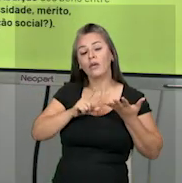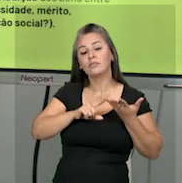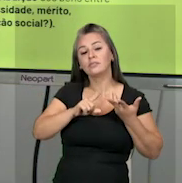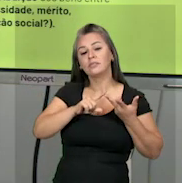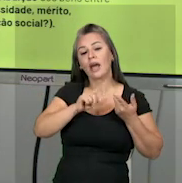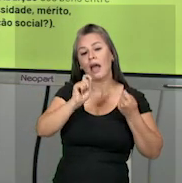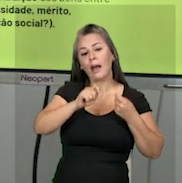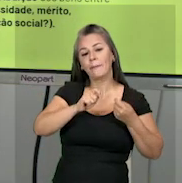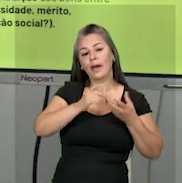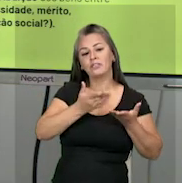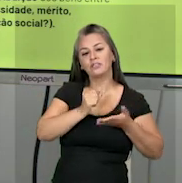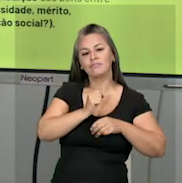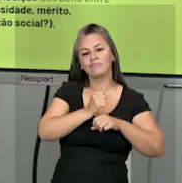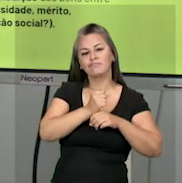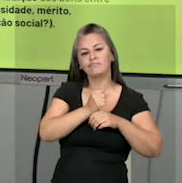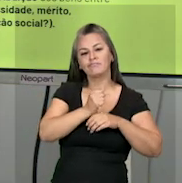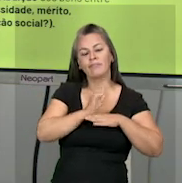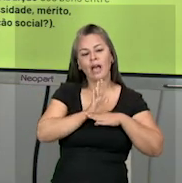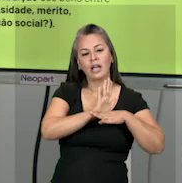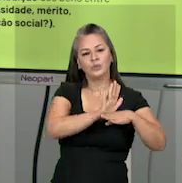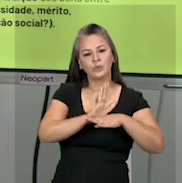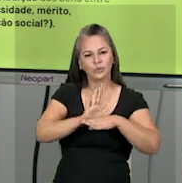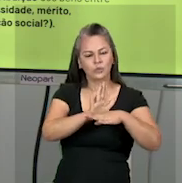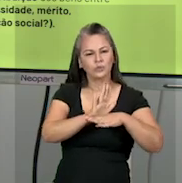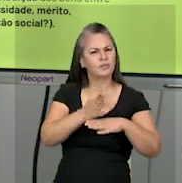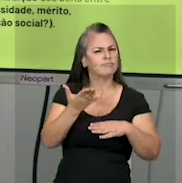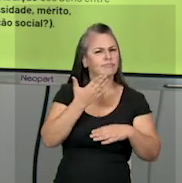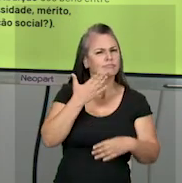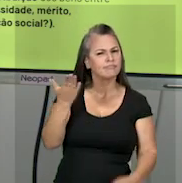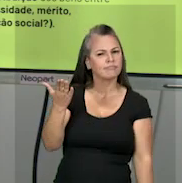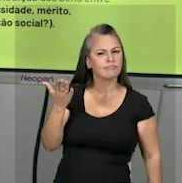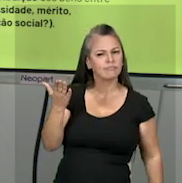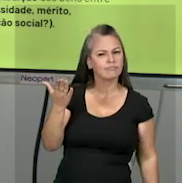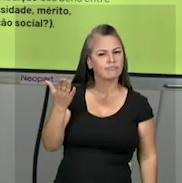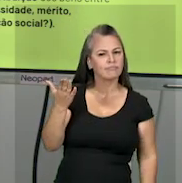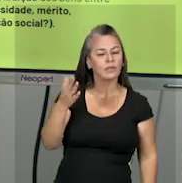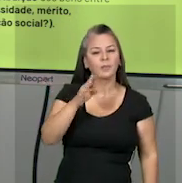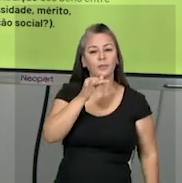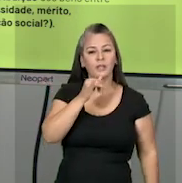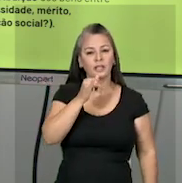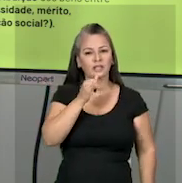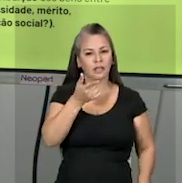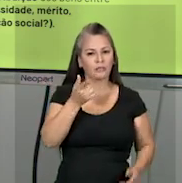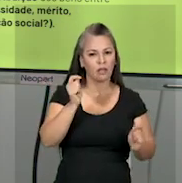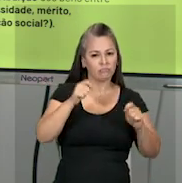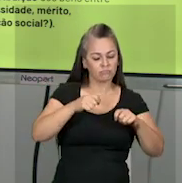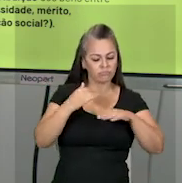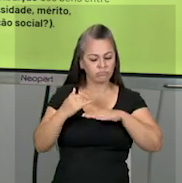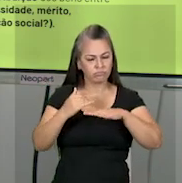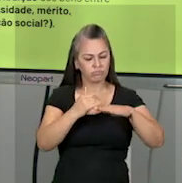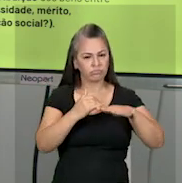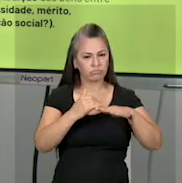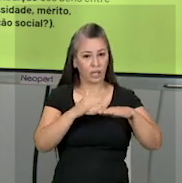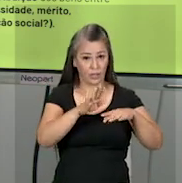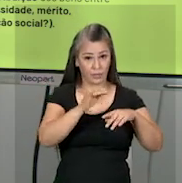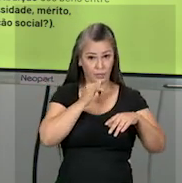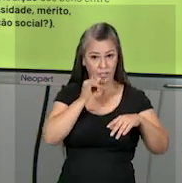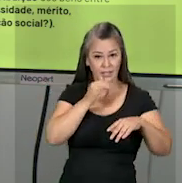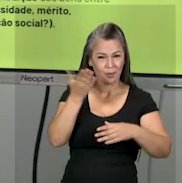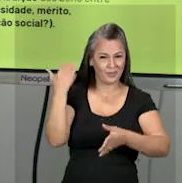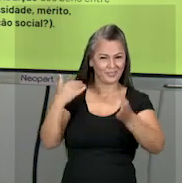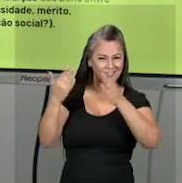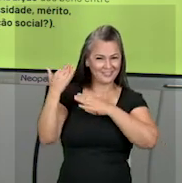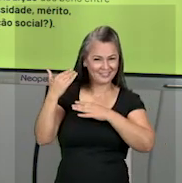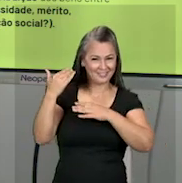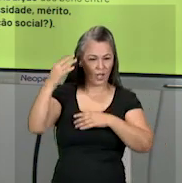igualdade? Necessidade, mérito, capacidade, posição social? No antigo regime era a posição social.